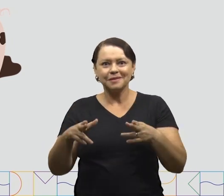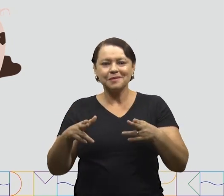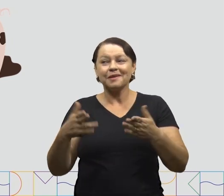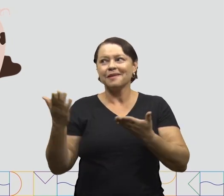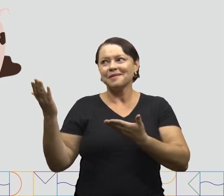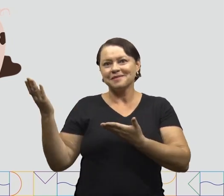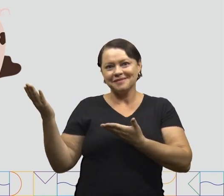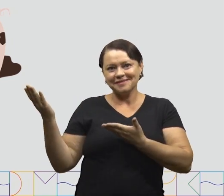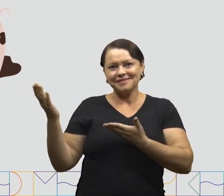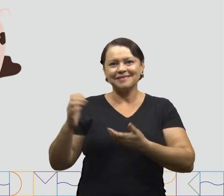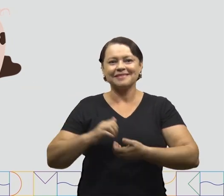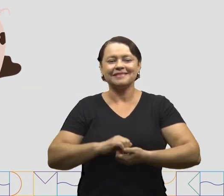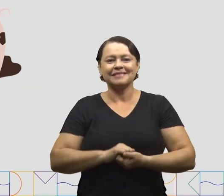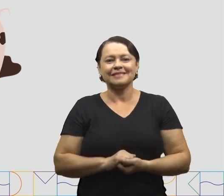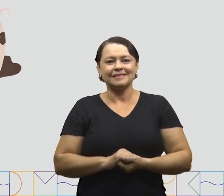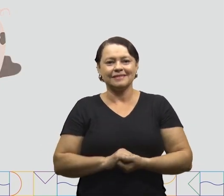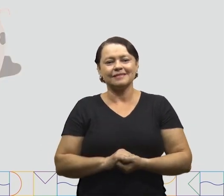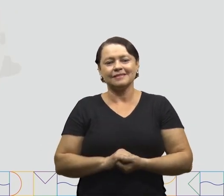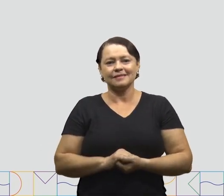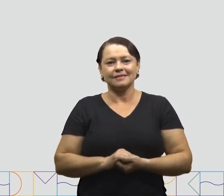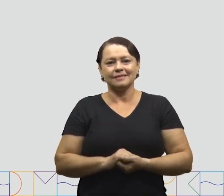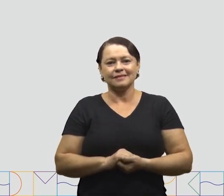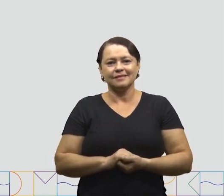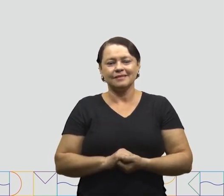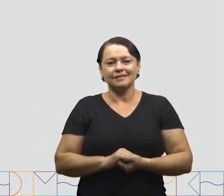Eba, acertei de novo.